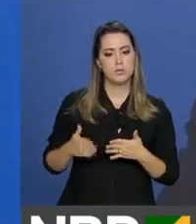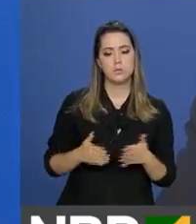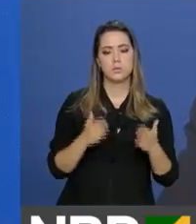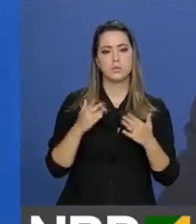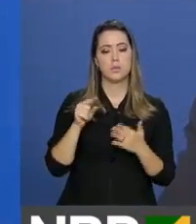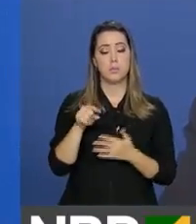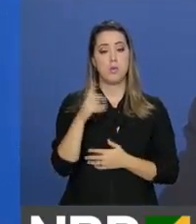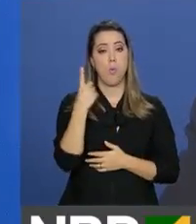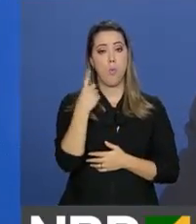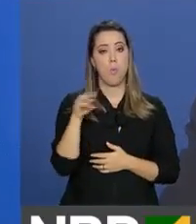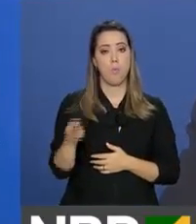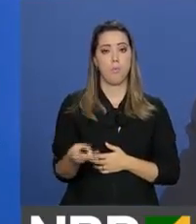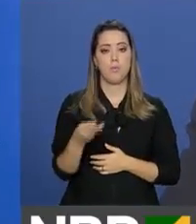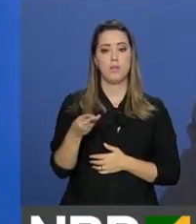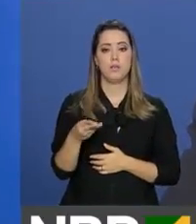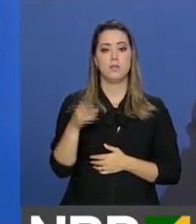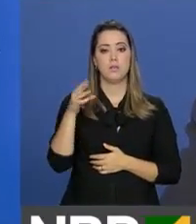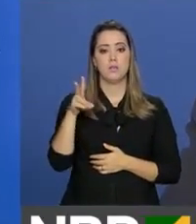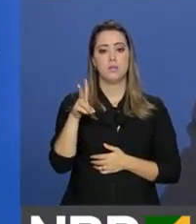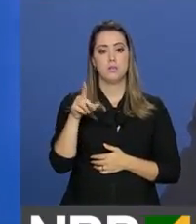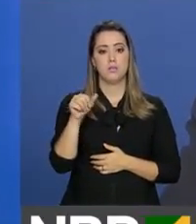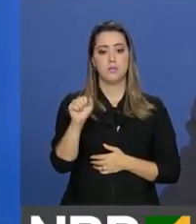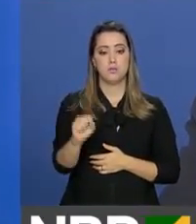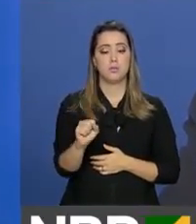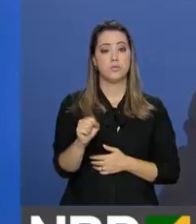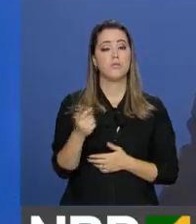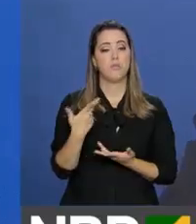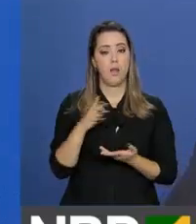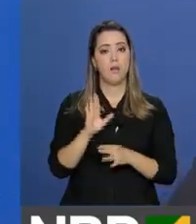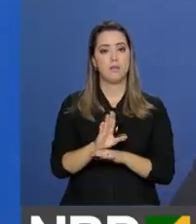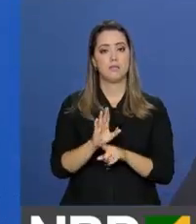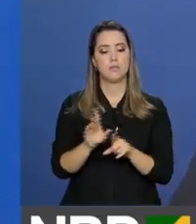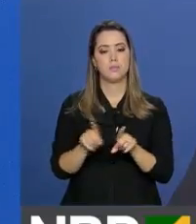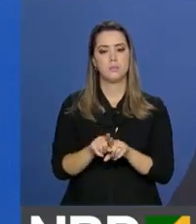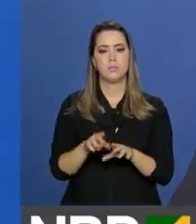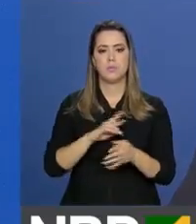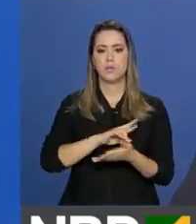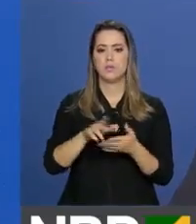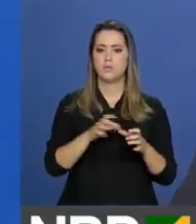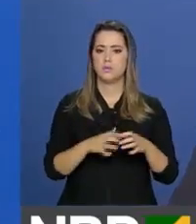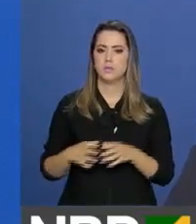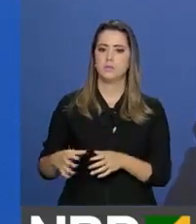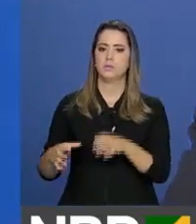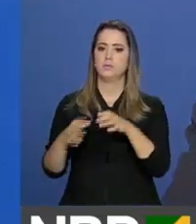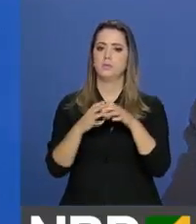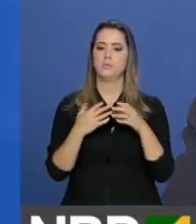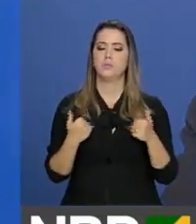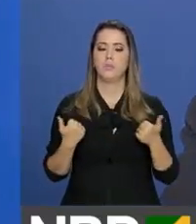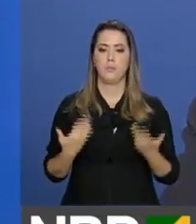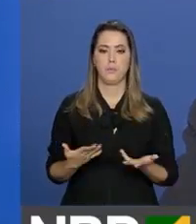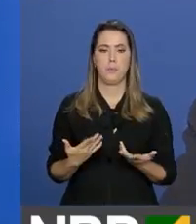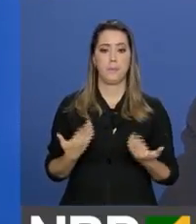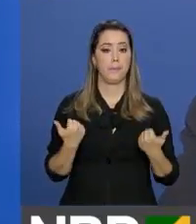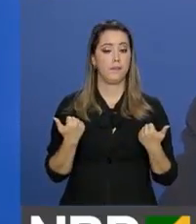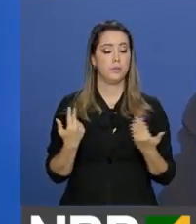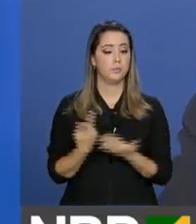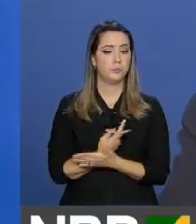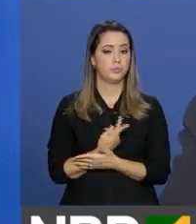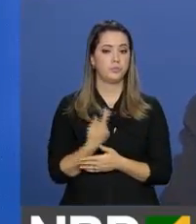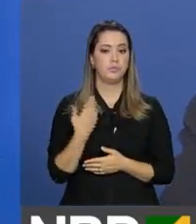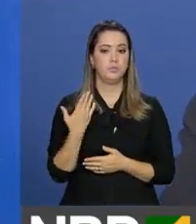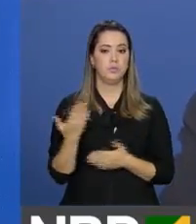seja possível, naturalmente, por meio de recursos. E assim foi em vários setores onde isto se